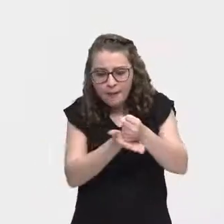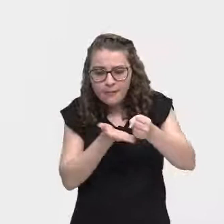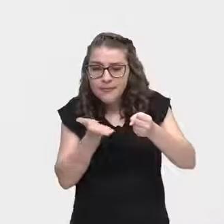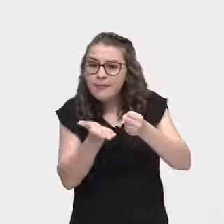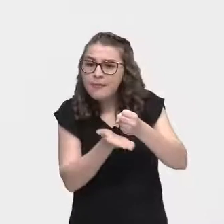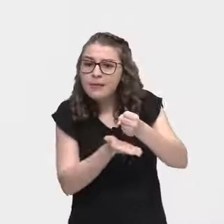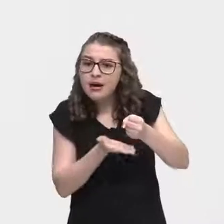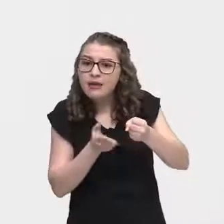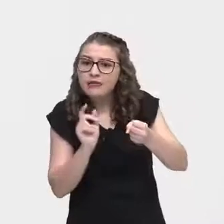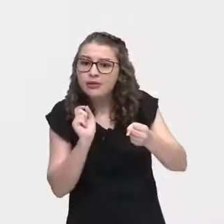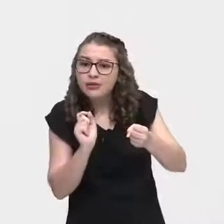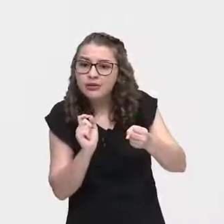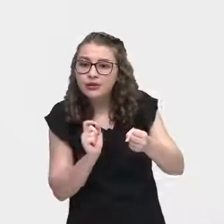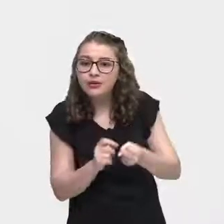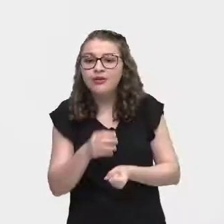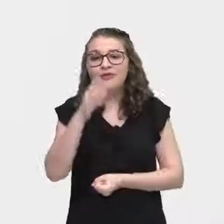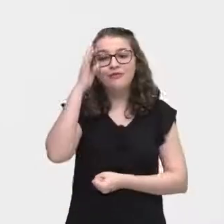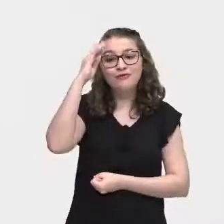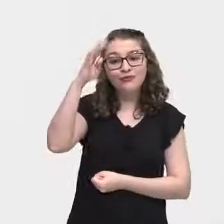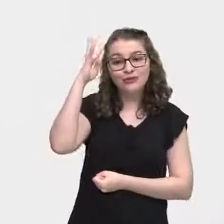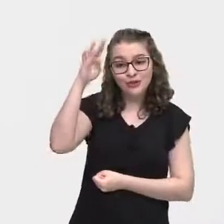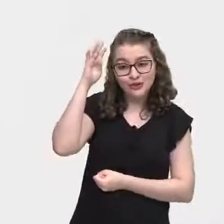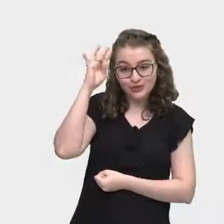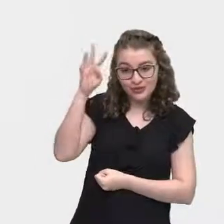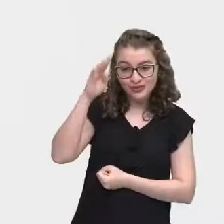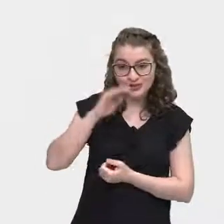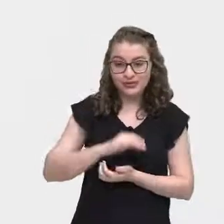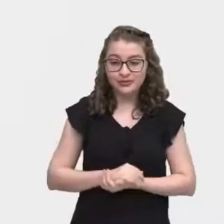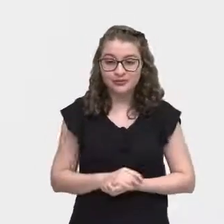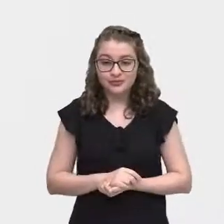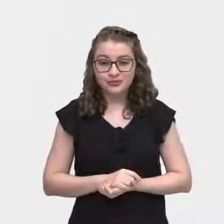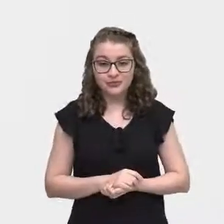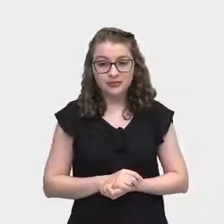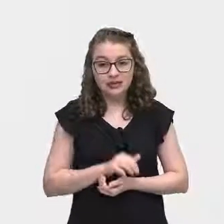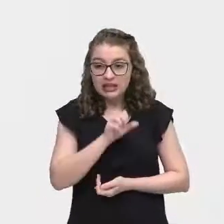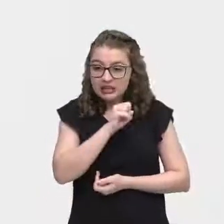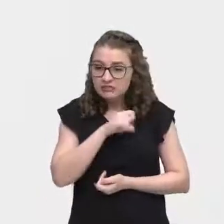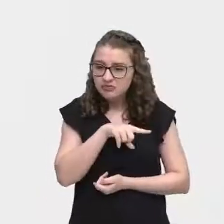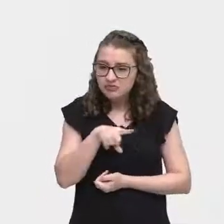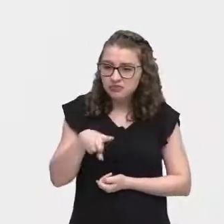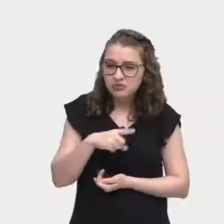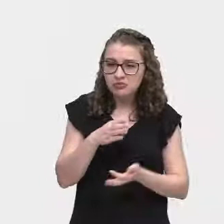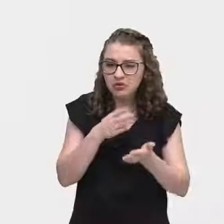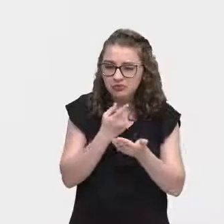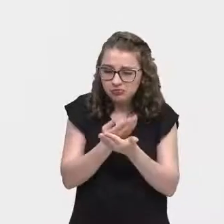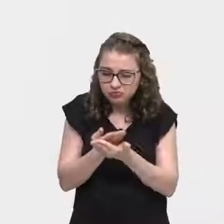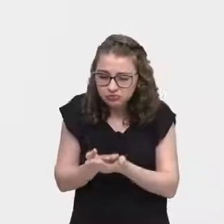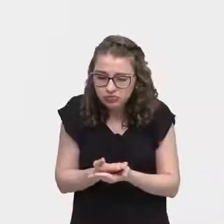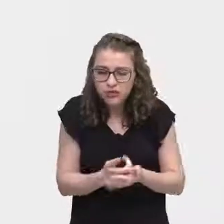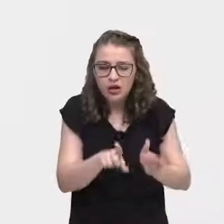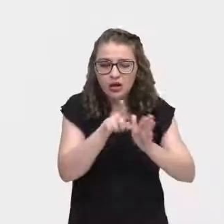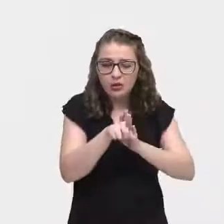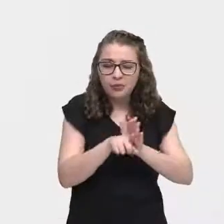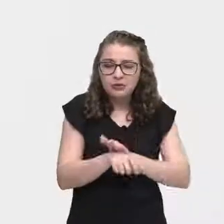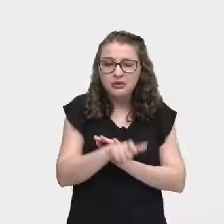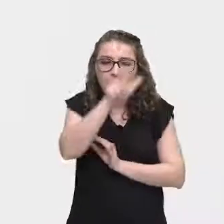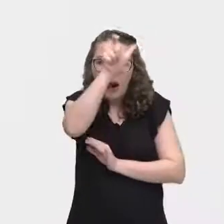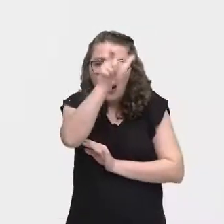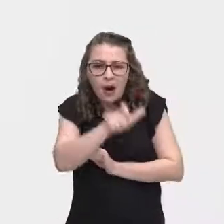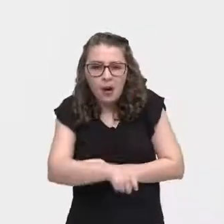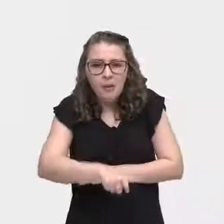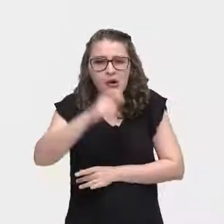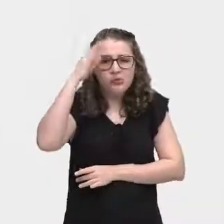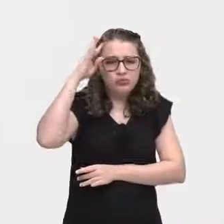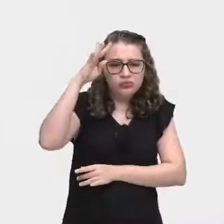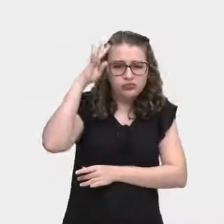a filosofia. A filosofia, se você for ver até os grandes pensadores, eles não